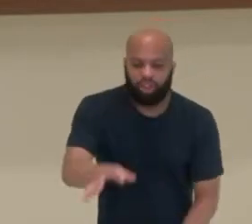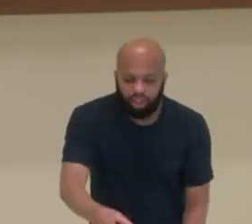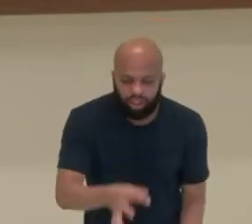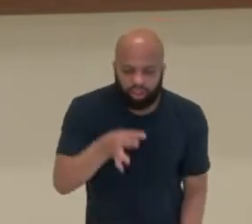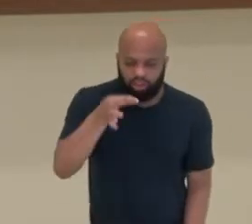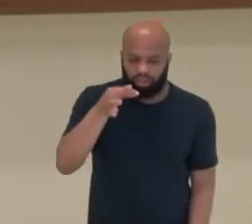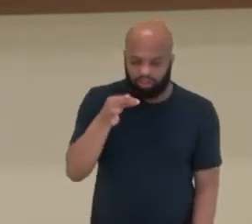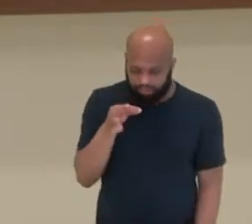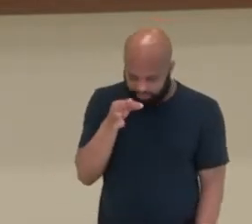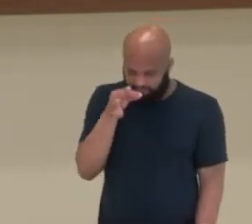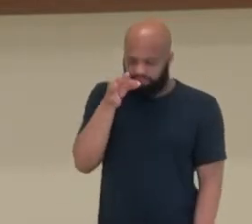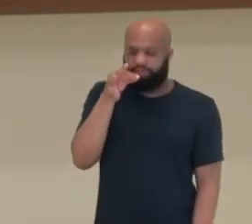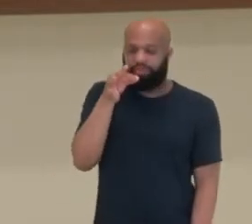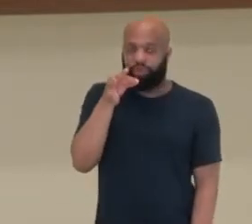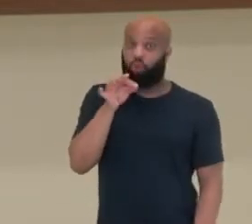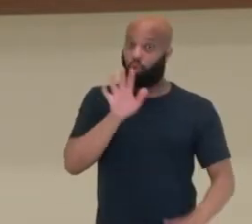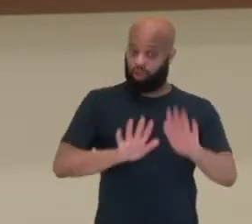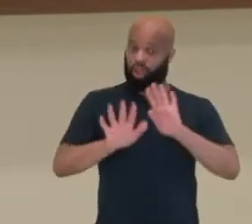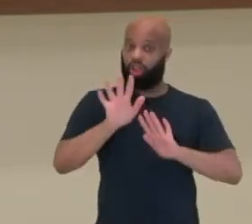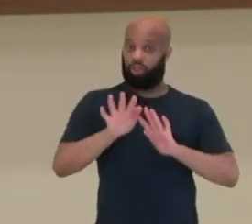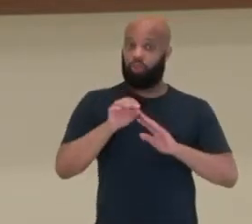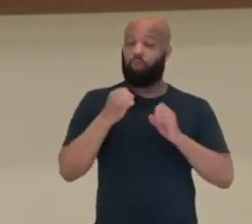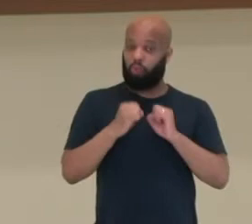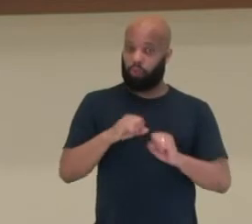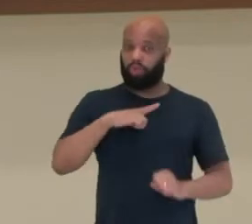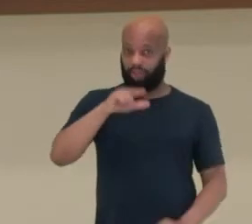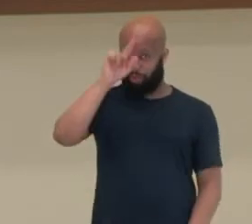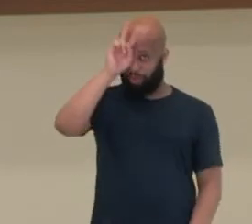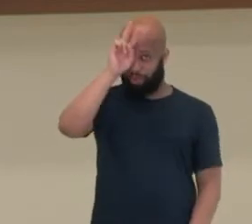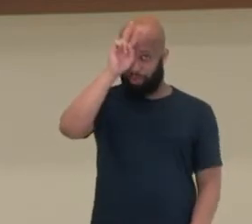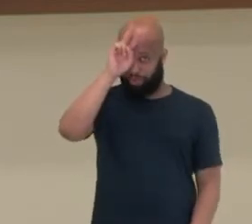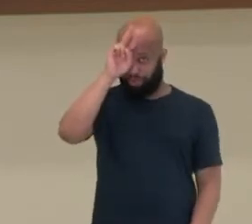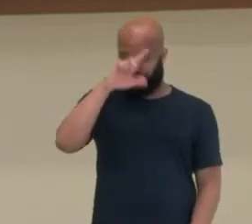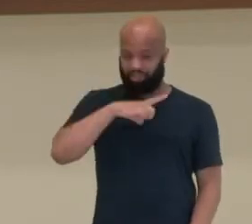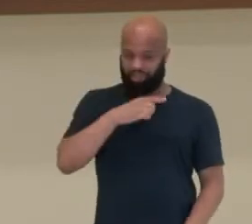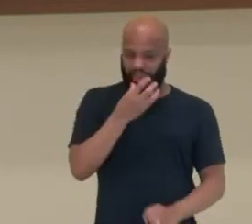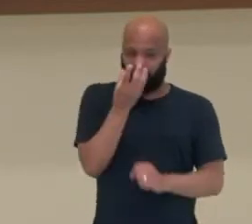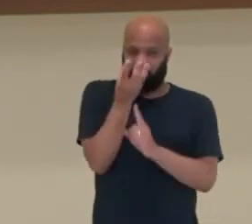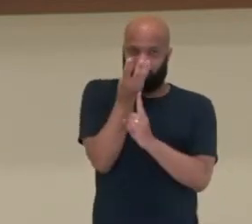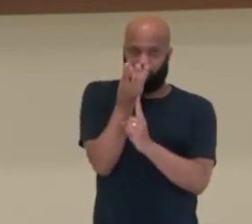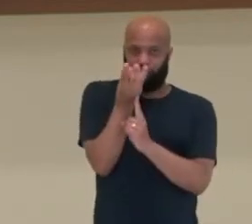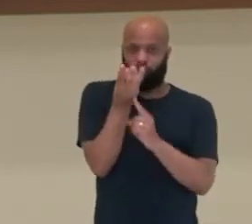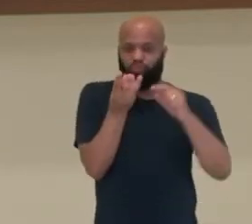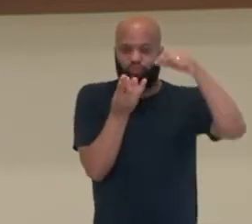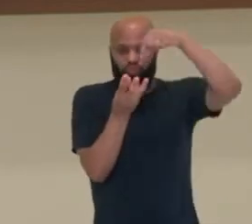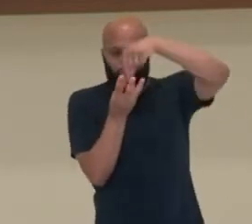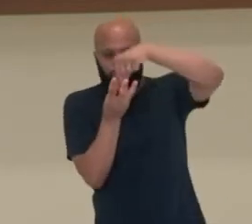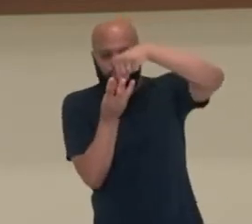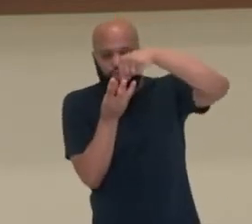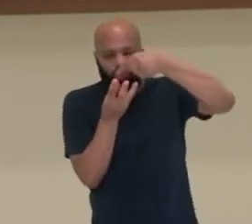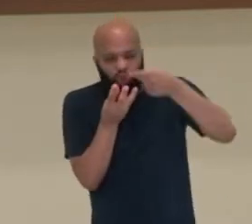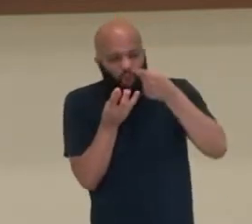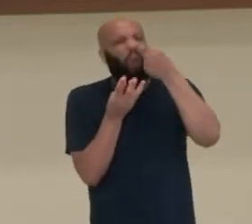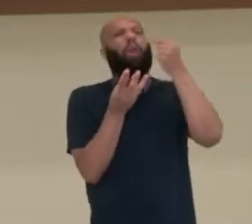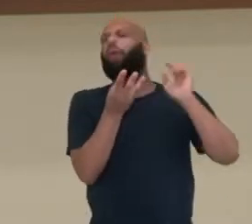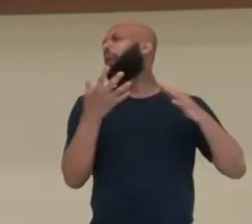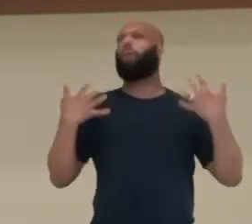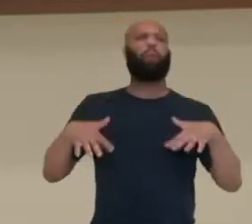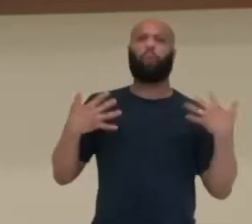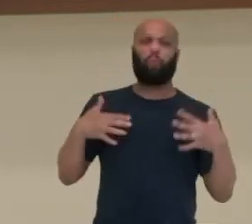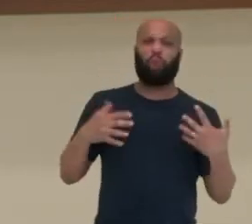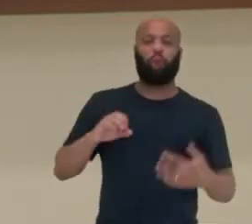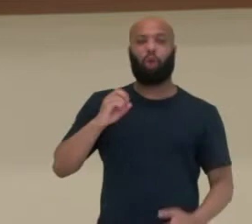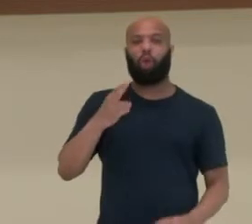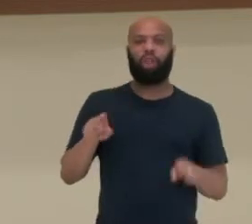flores, nós podemos ter alguns animais, né, alguns insetos, que podem, por exemplo, entrar no seu nariz sem querer, ou uma abelha,